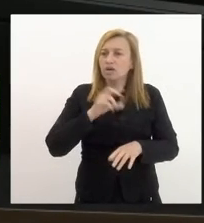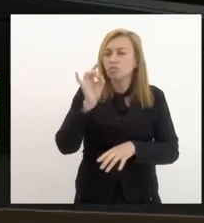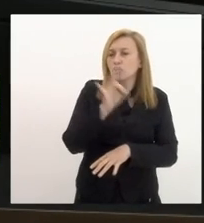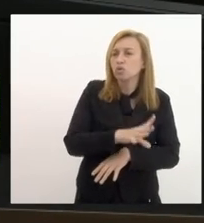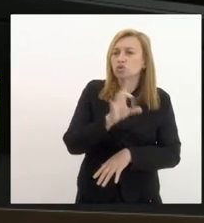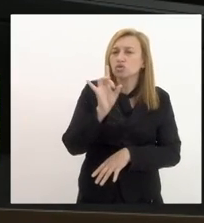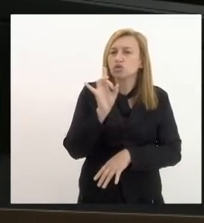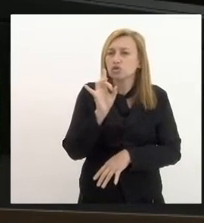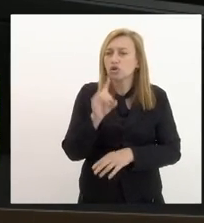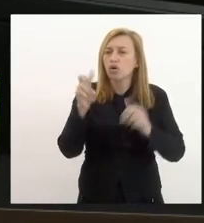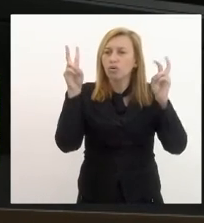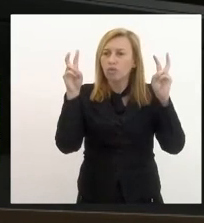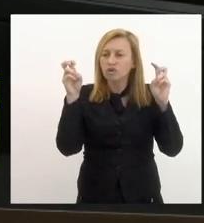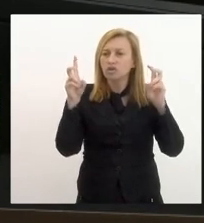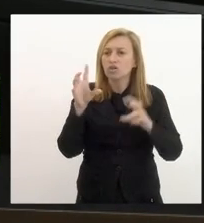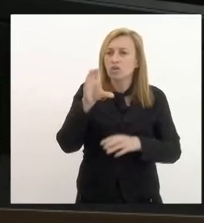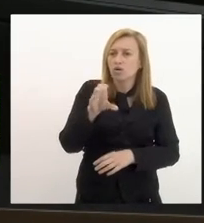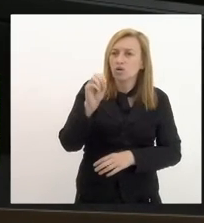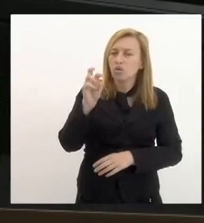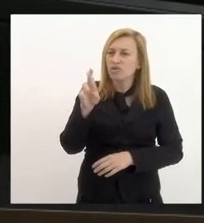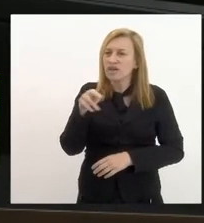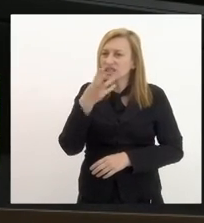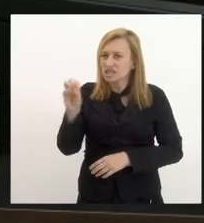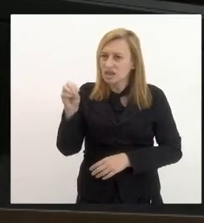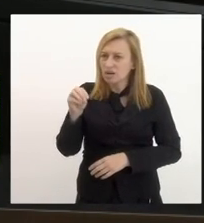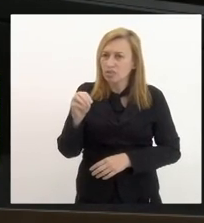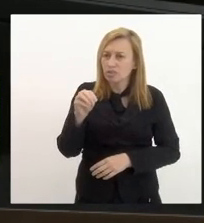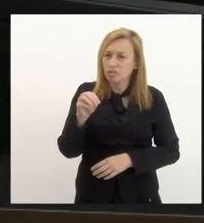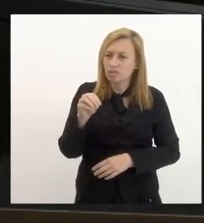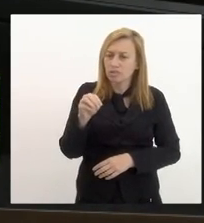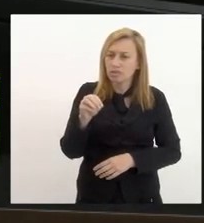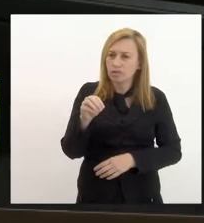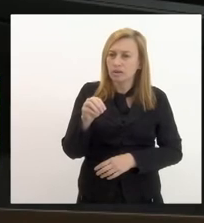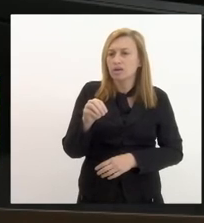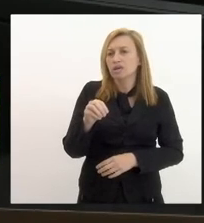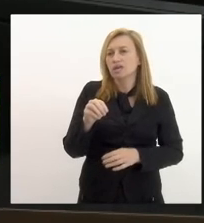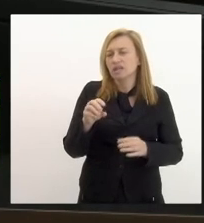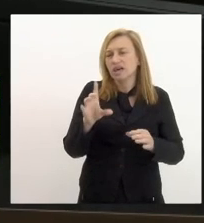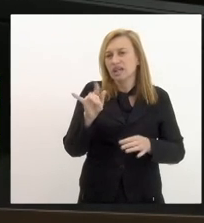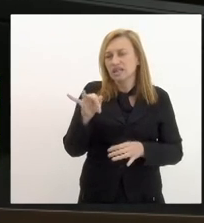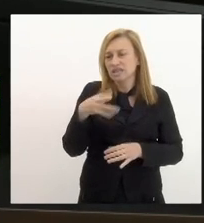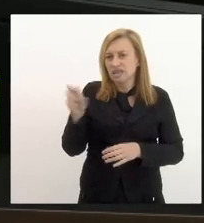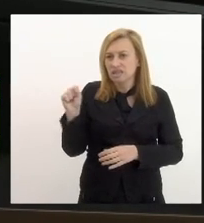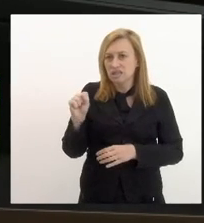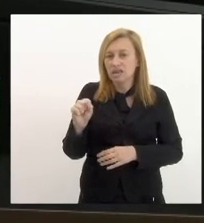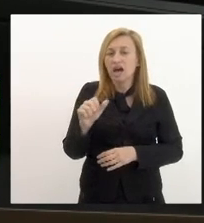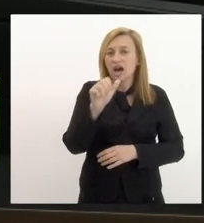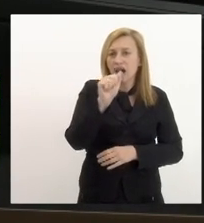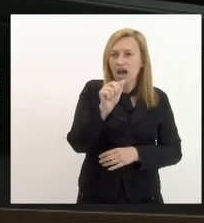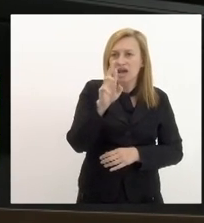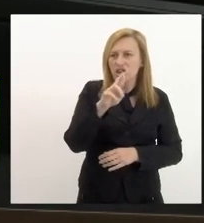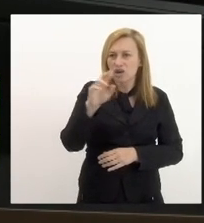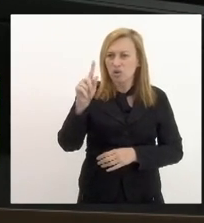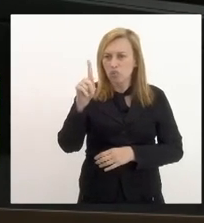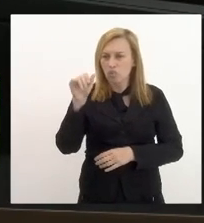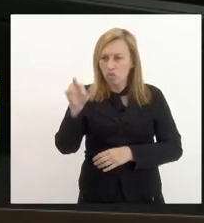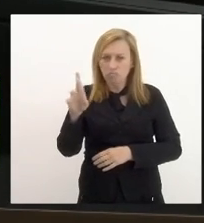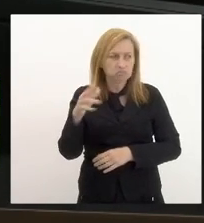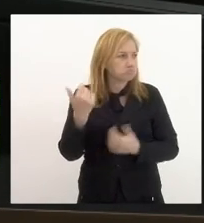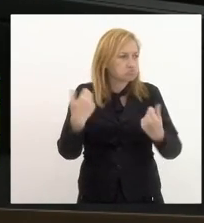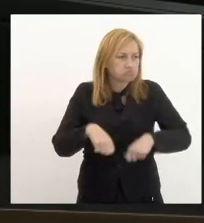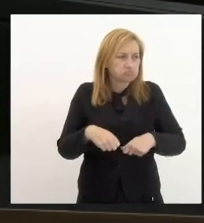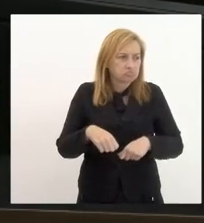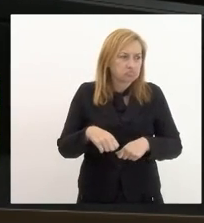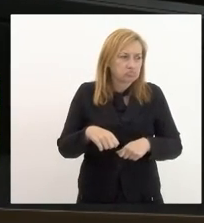último fica só a questão da conversão em pecúnia da licença a Rigor EA sua nem precisa de legislação